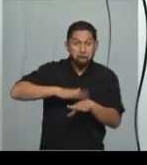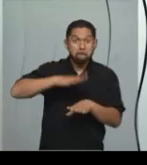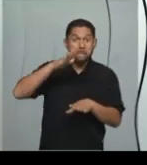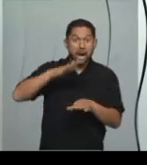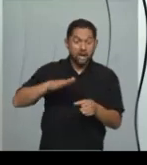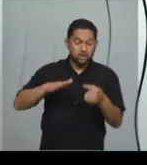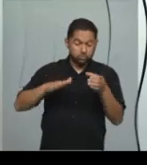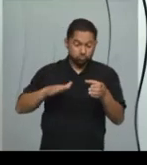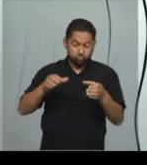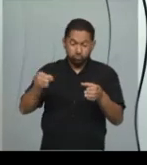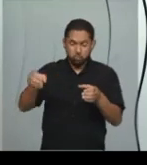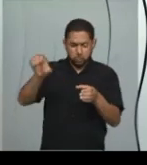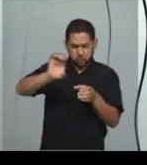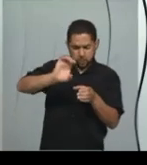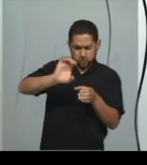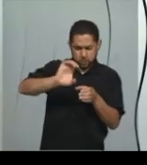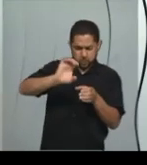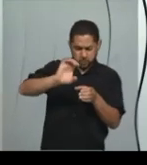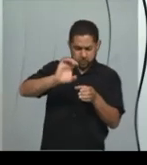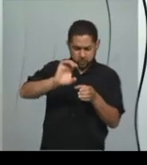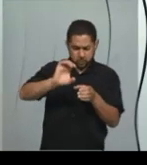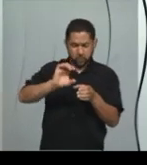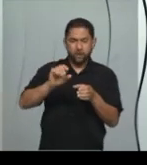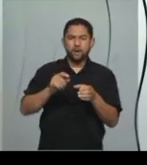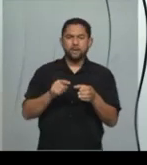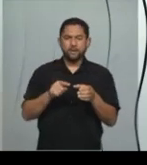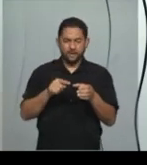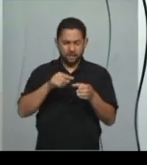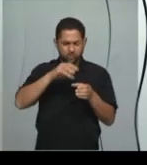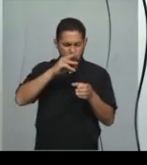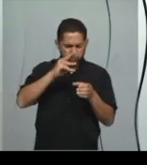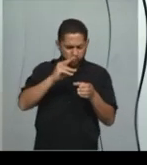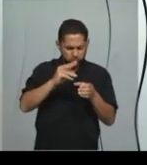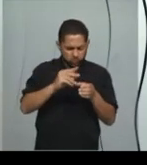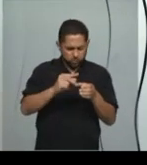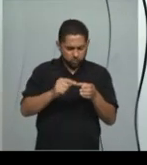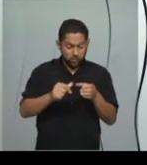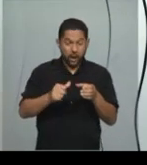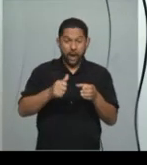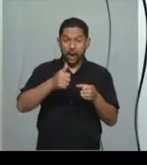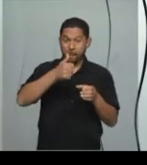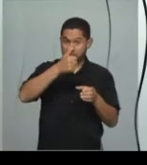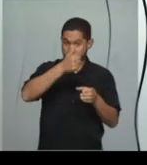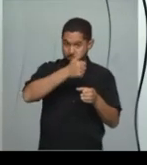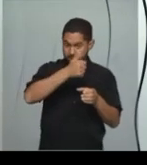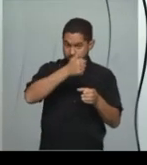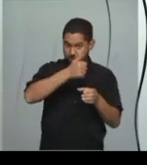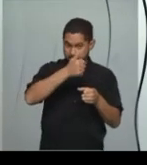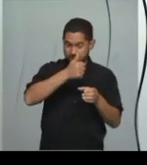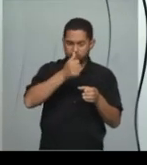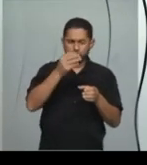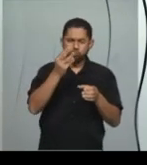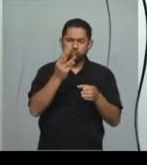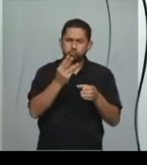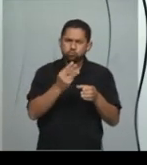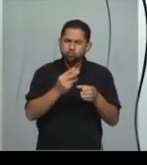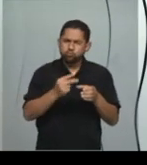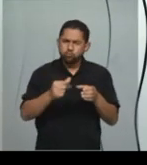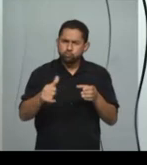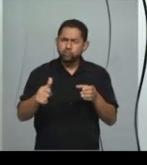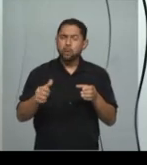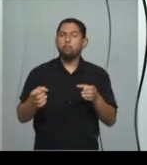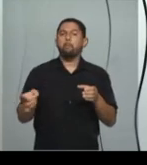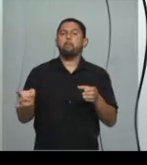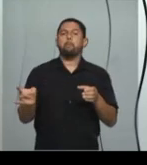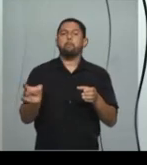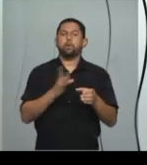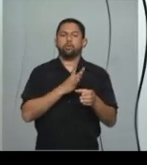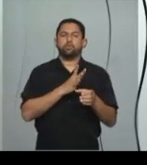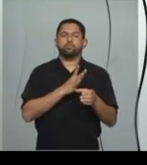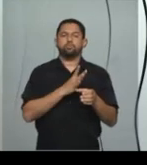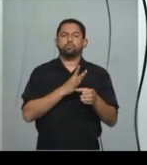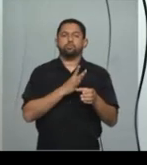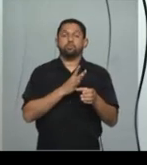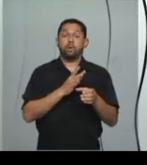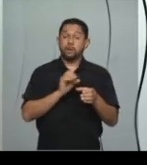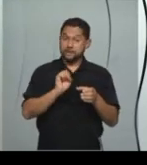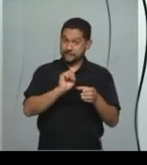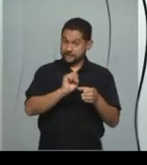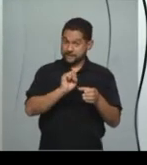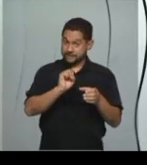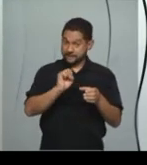consigo diluir. Ou seja, aquela primeira quantidade que eu coloquei, ela formou uma solução